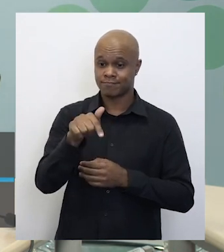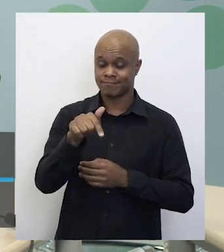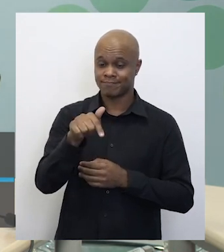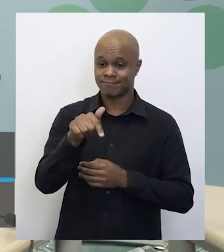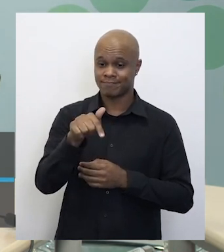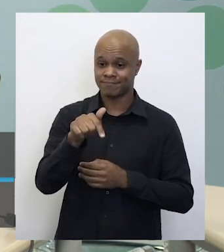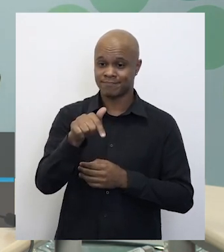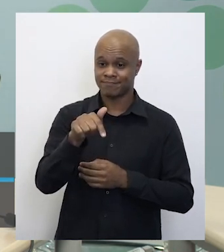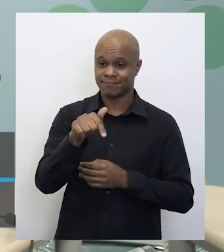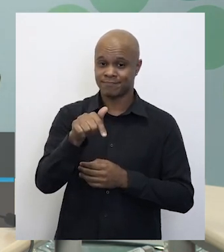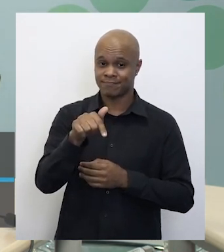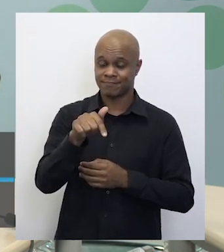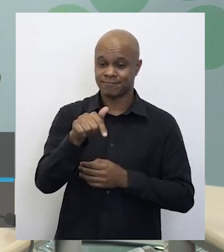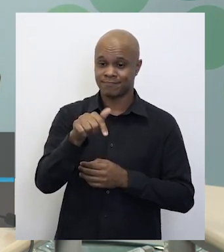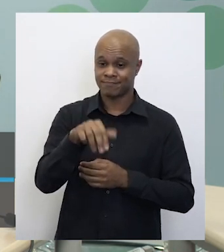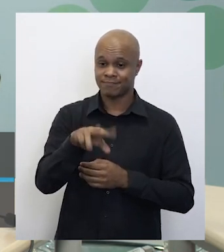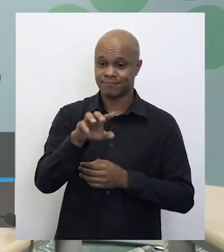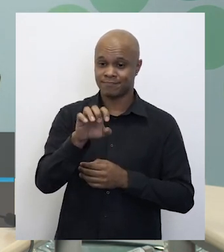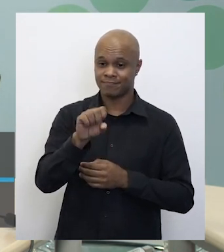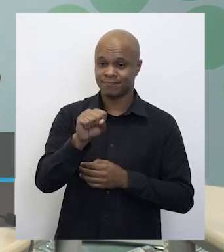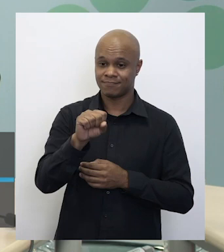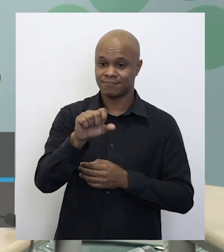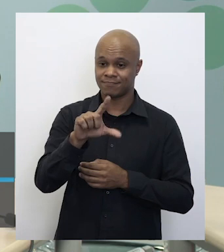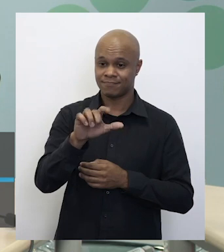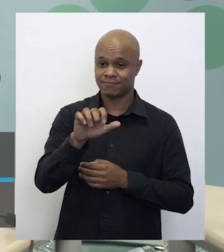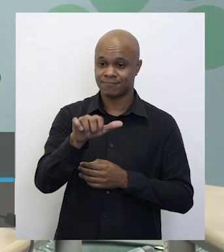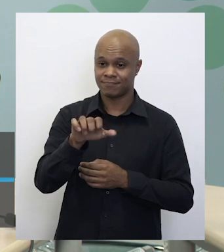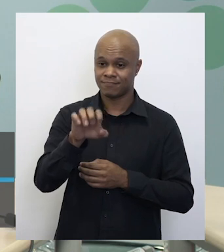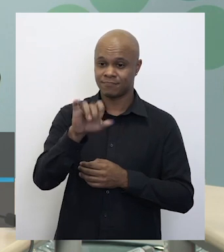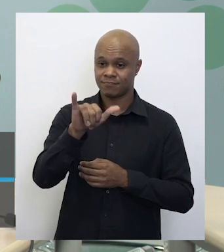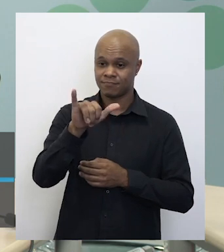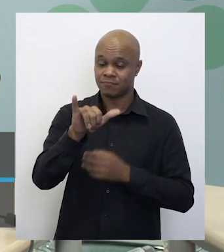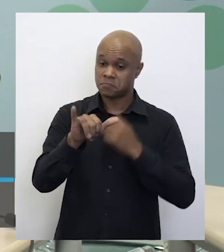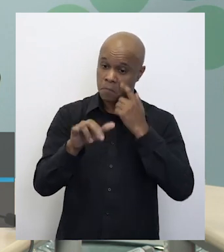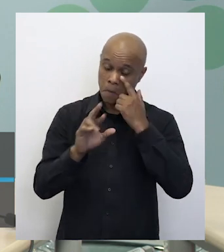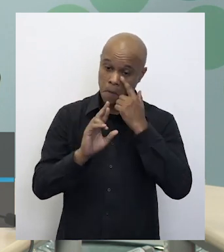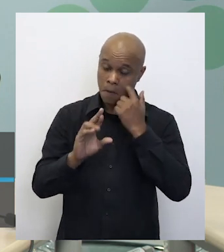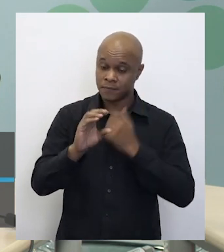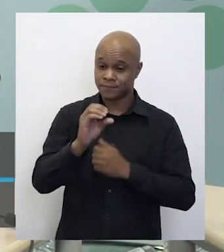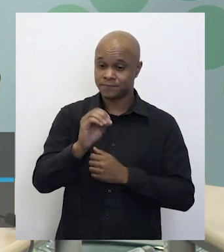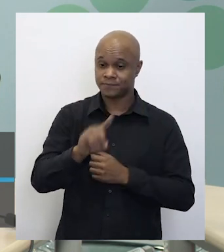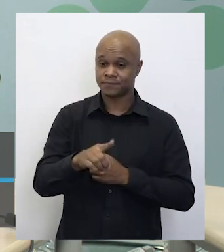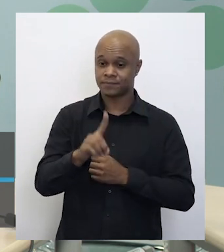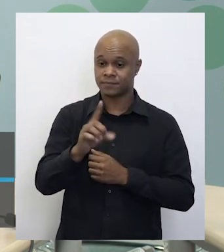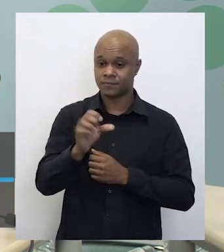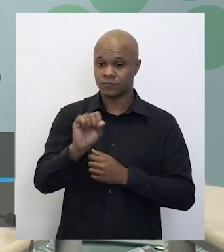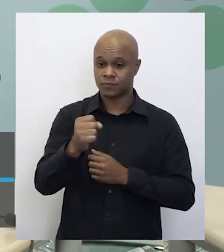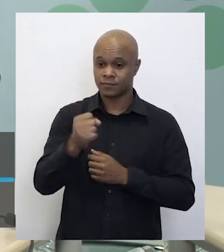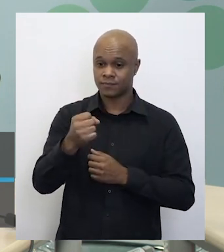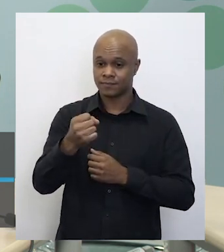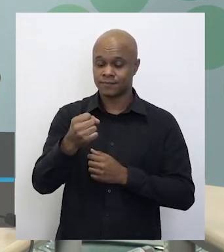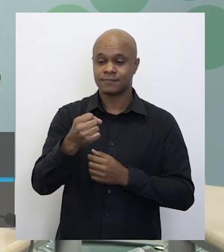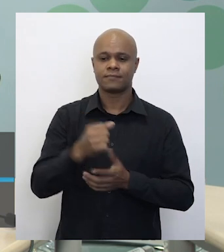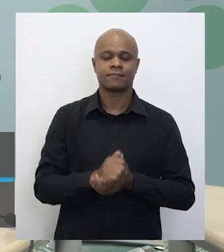Aí teve o Wesley Kaique, que respondeu 0,18. O Gabriel